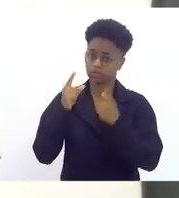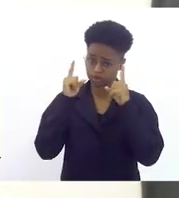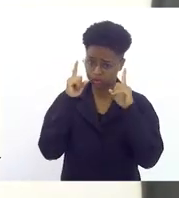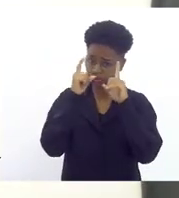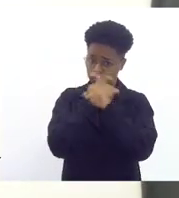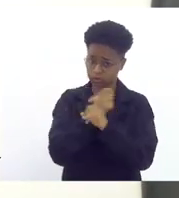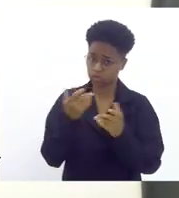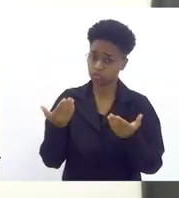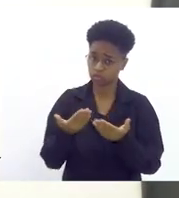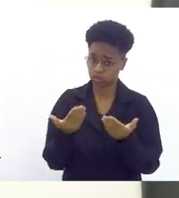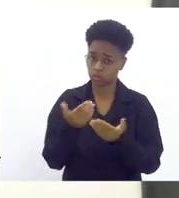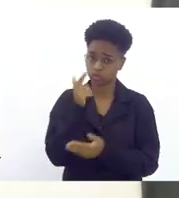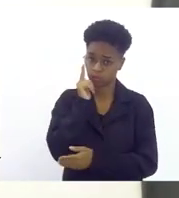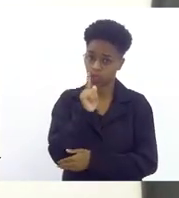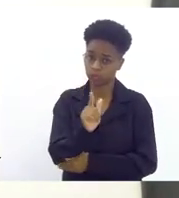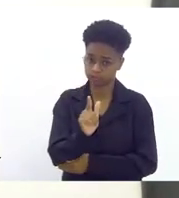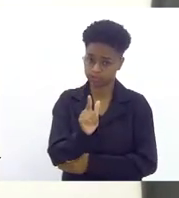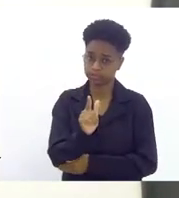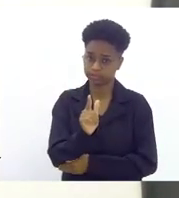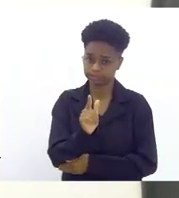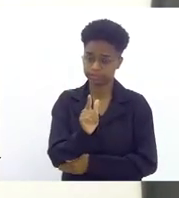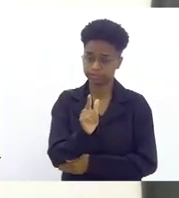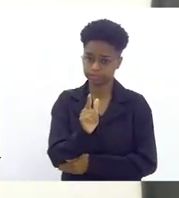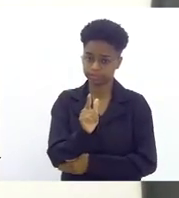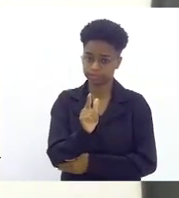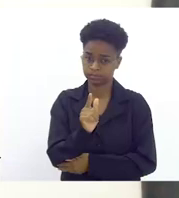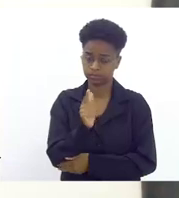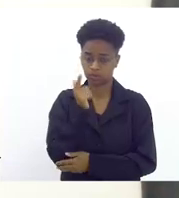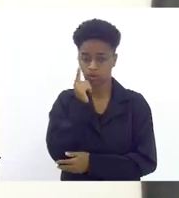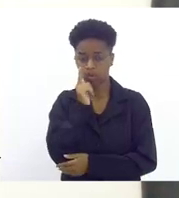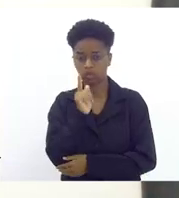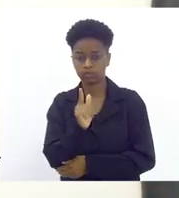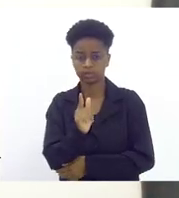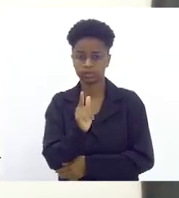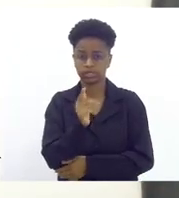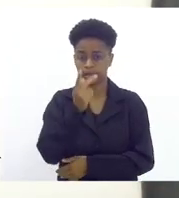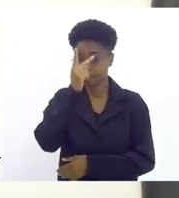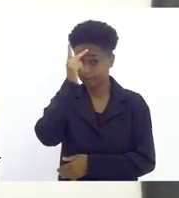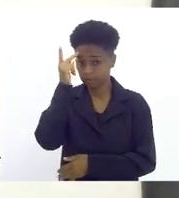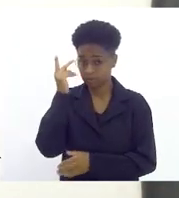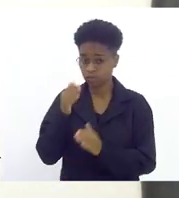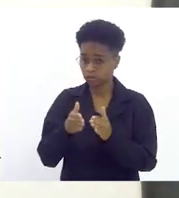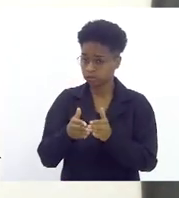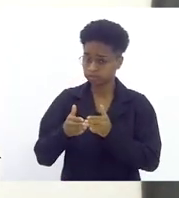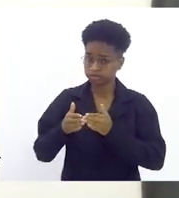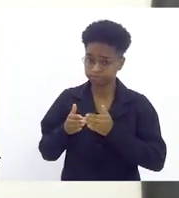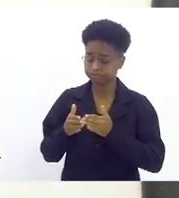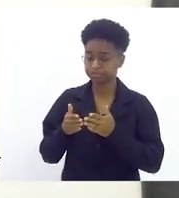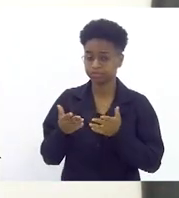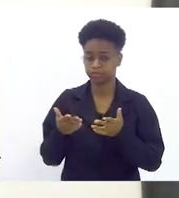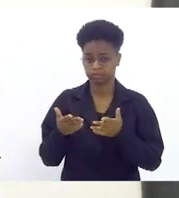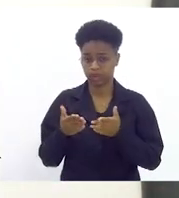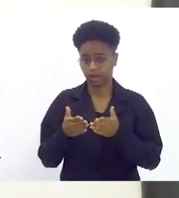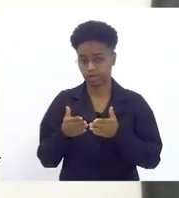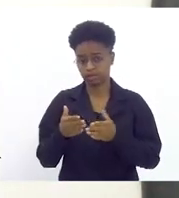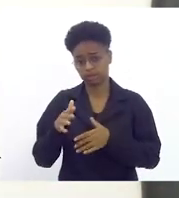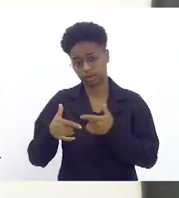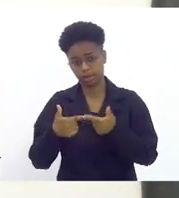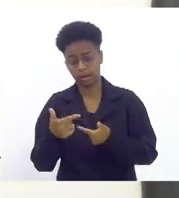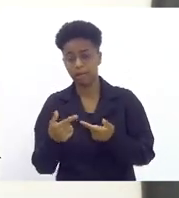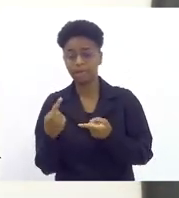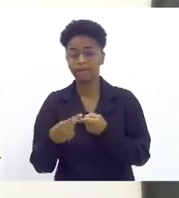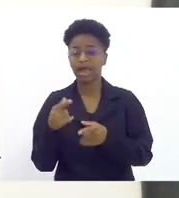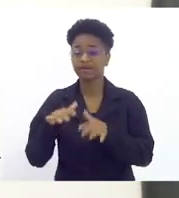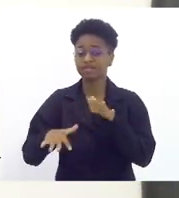hoje, né, para a gente conseguir colocar um trabalhador, uma trabalhadora, né, afastado. Muitas vezes,